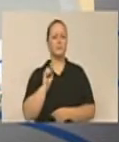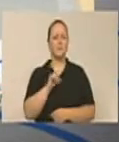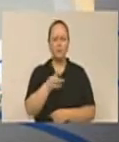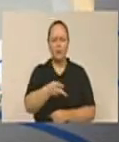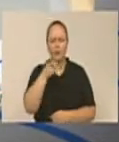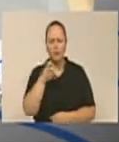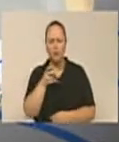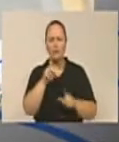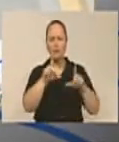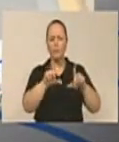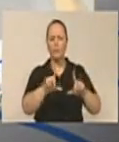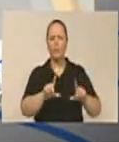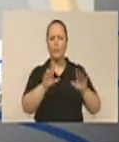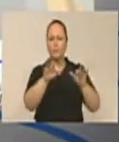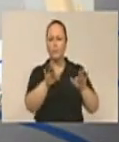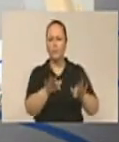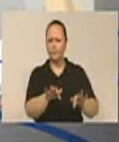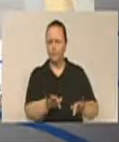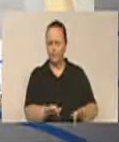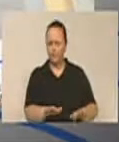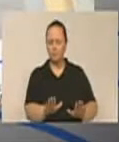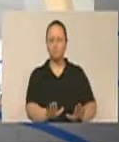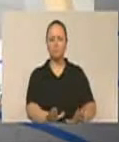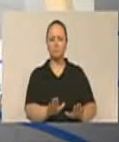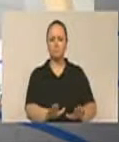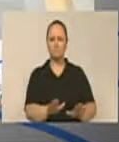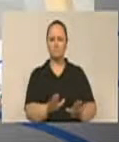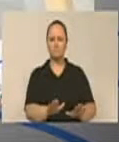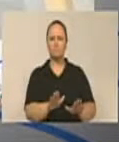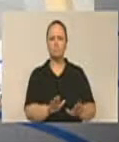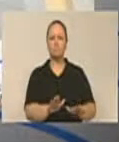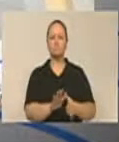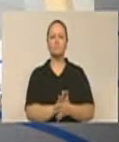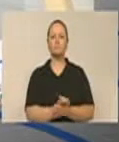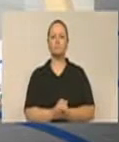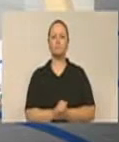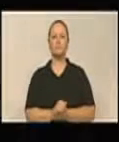segunda coisa para protegê-lo é evitar a aspiração.